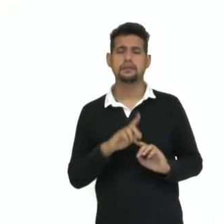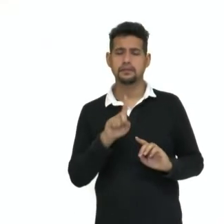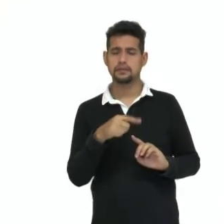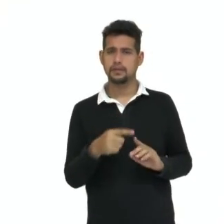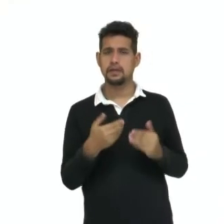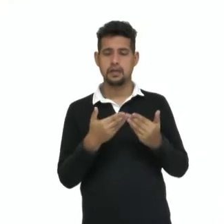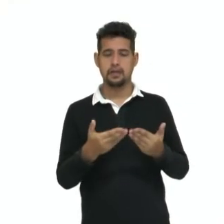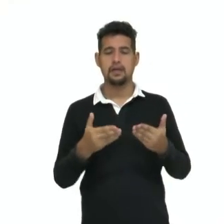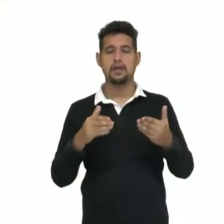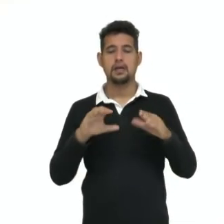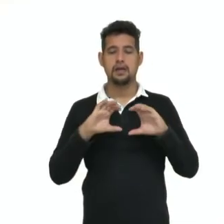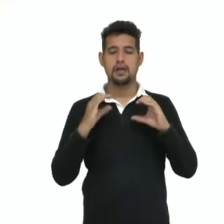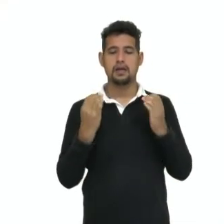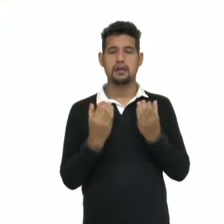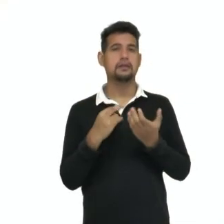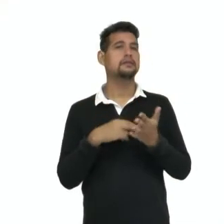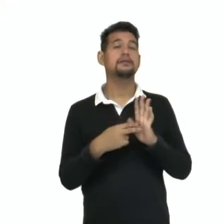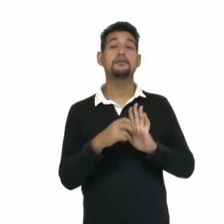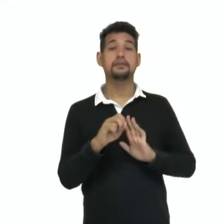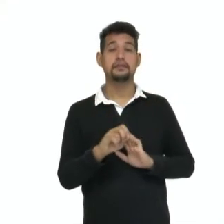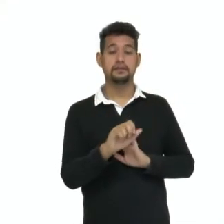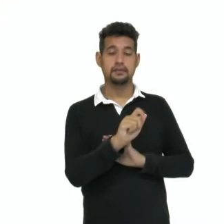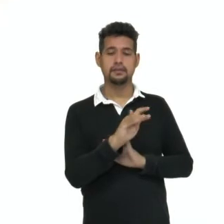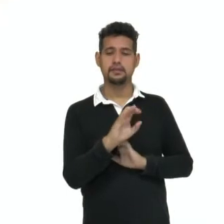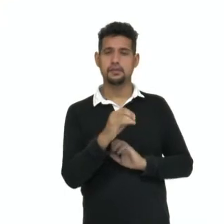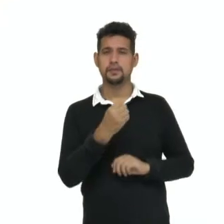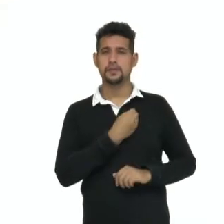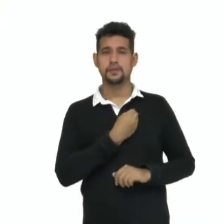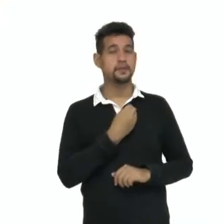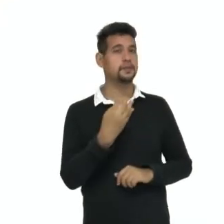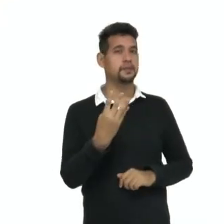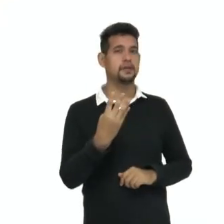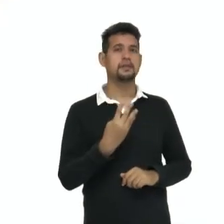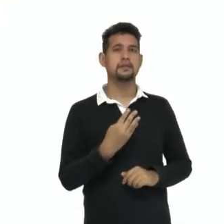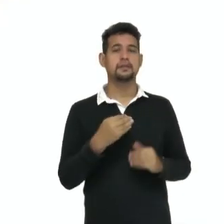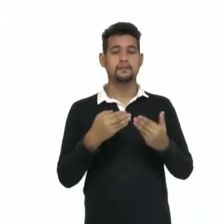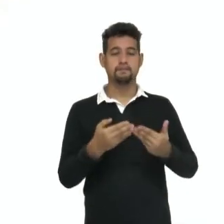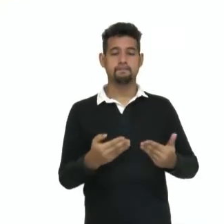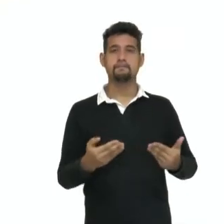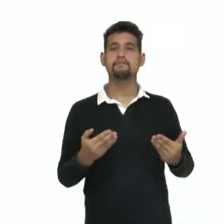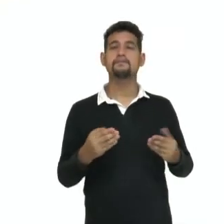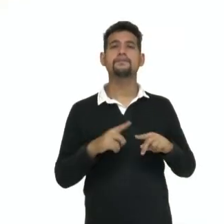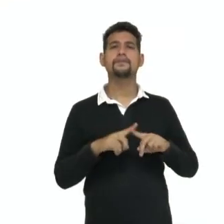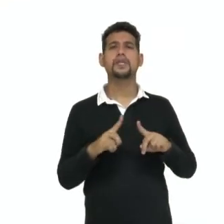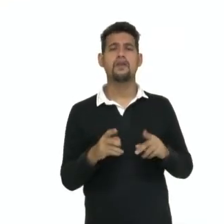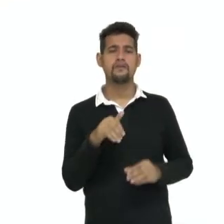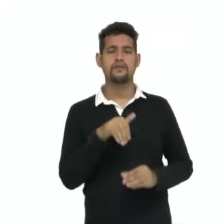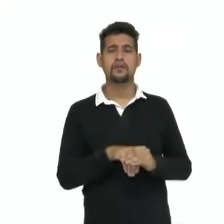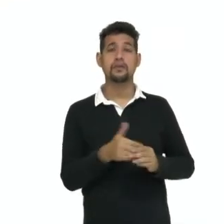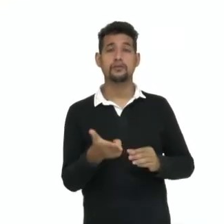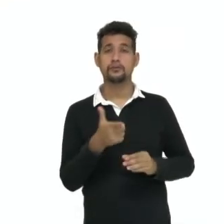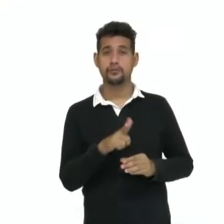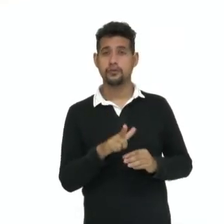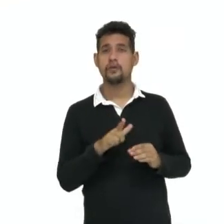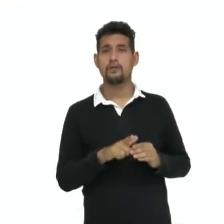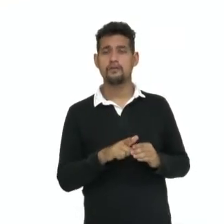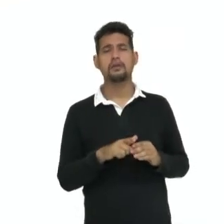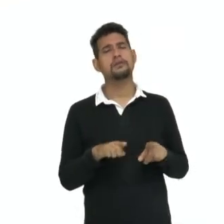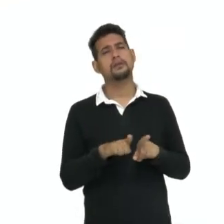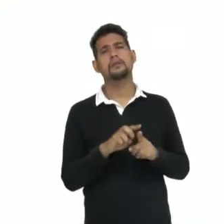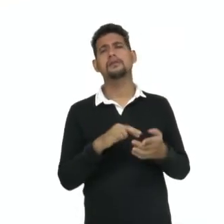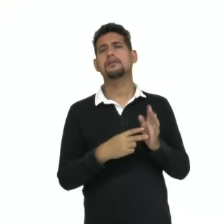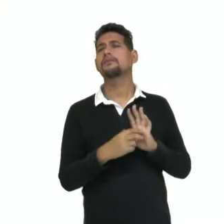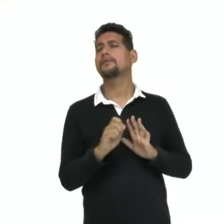o Congresso. Isso se deu por meio do ato institucional de número 4. Ele reabriu o Congresso para votar uma nova Constituição, uma